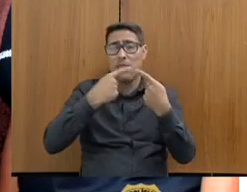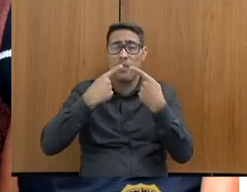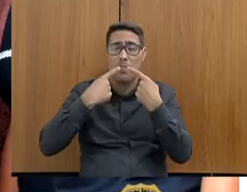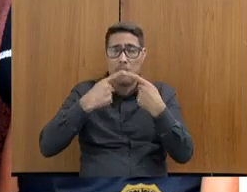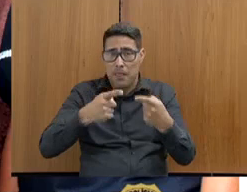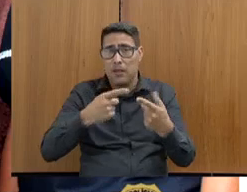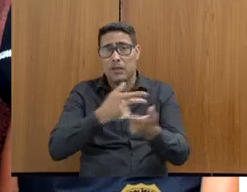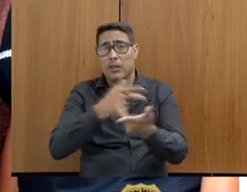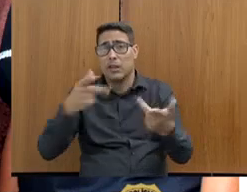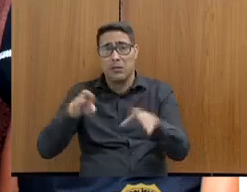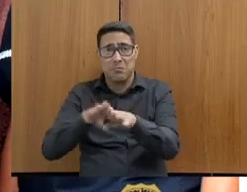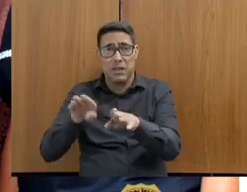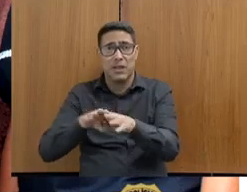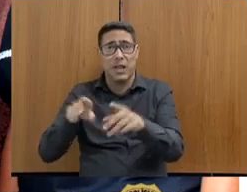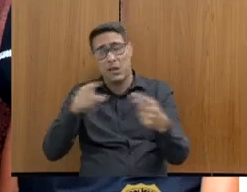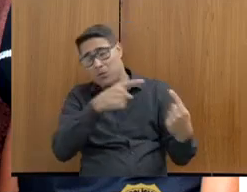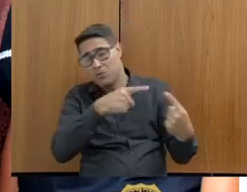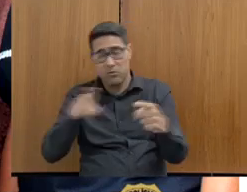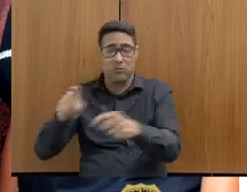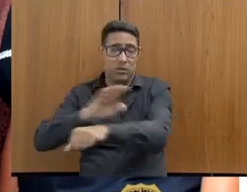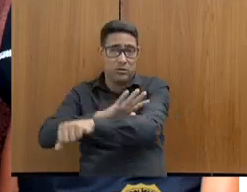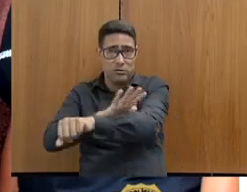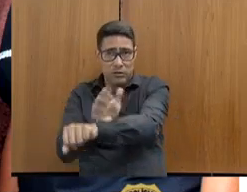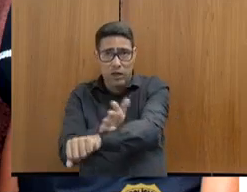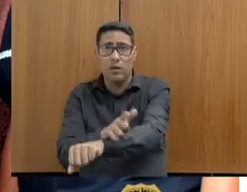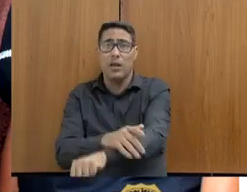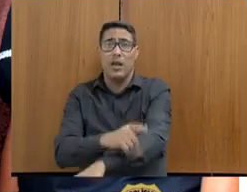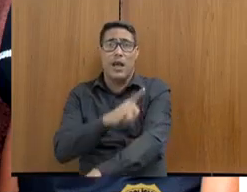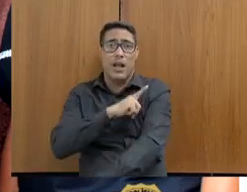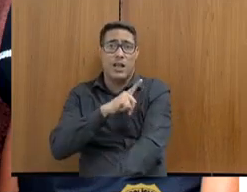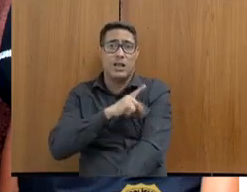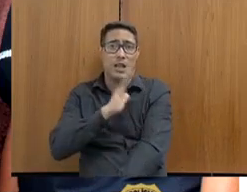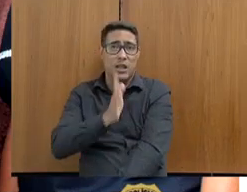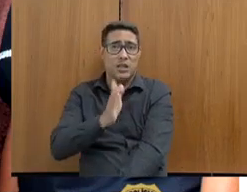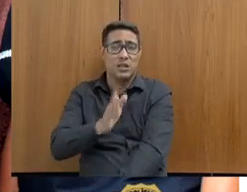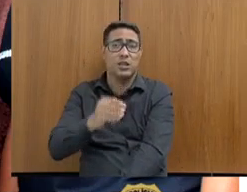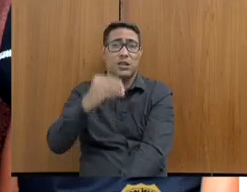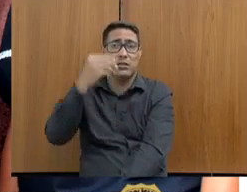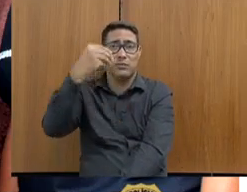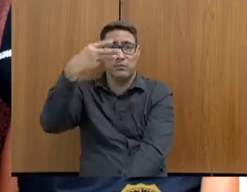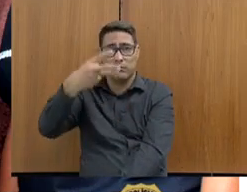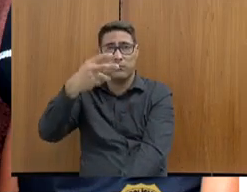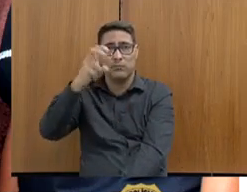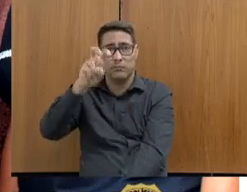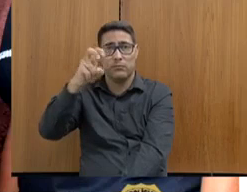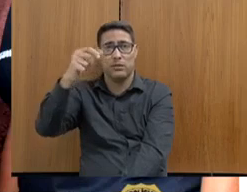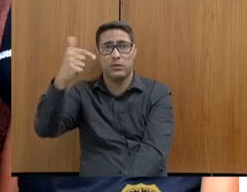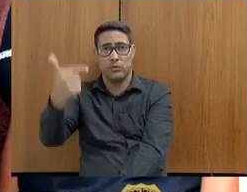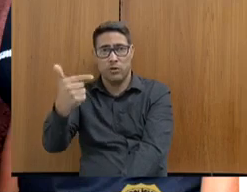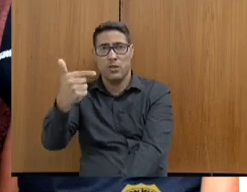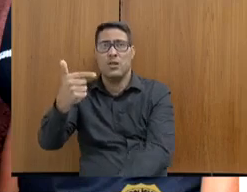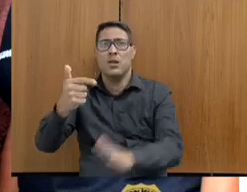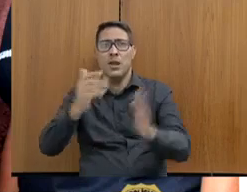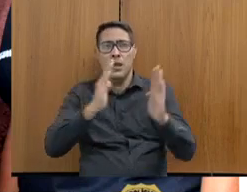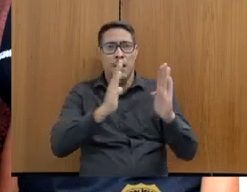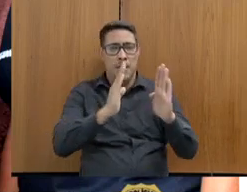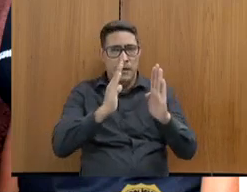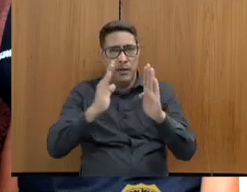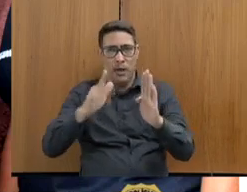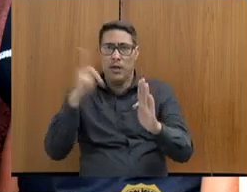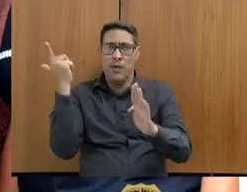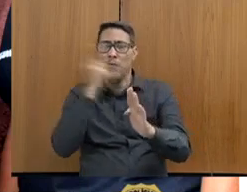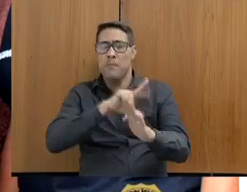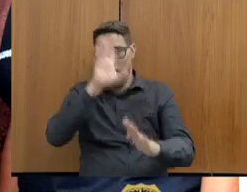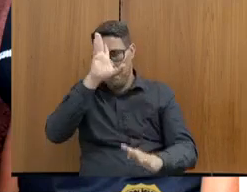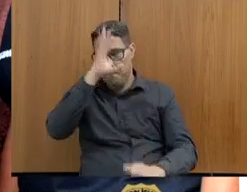instaurou 352 procedimentos até mais de 2023 é e concluiu 128